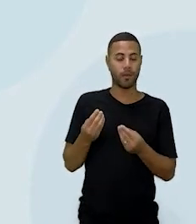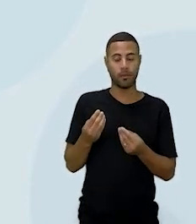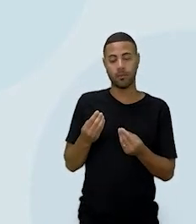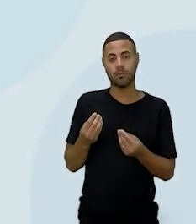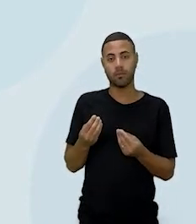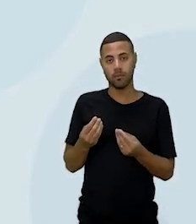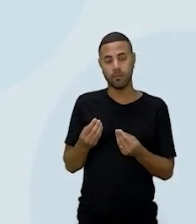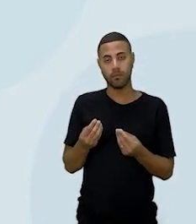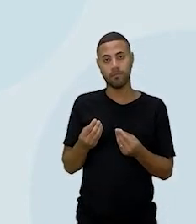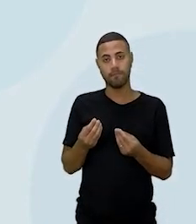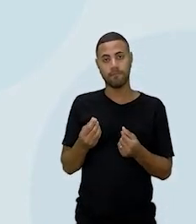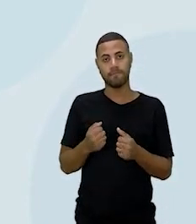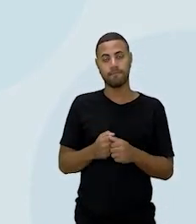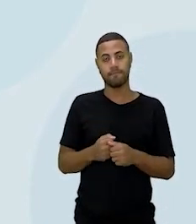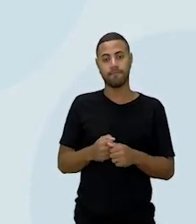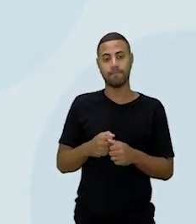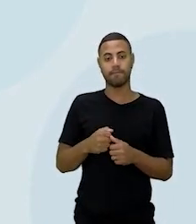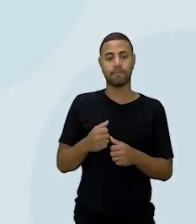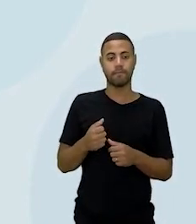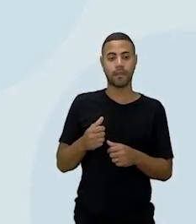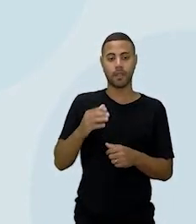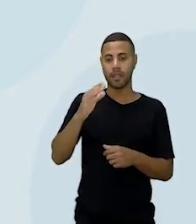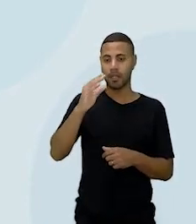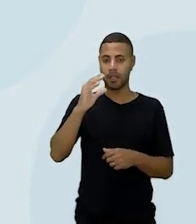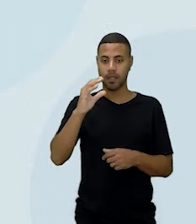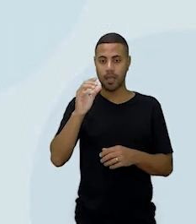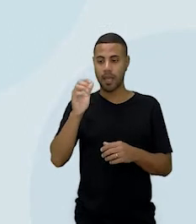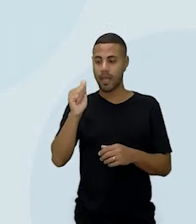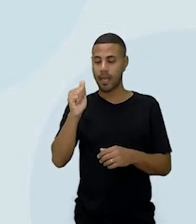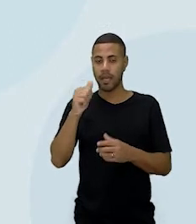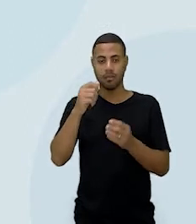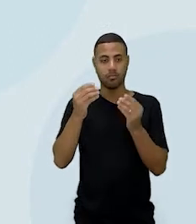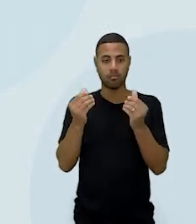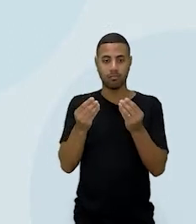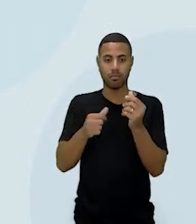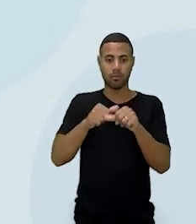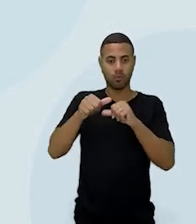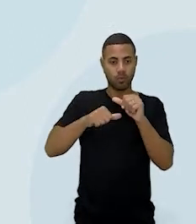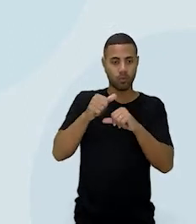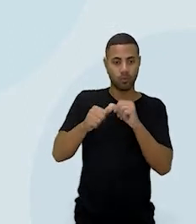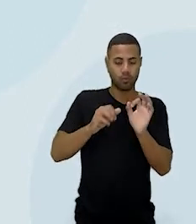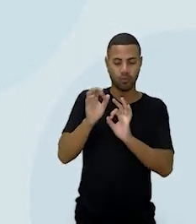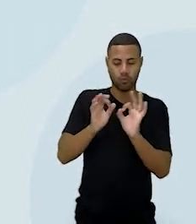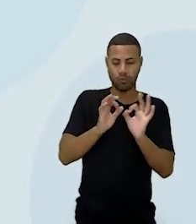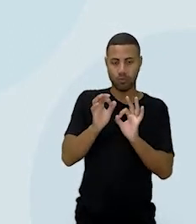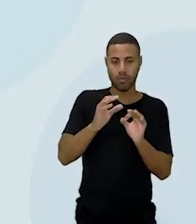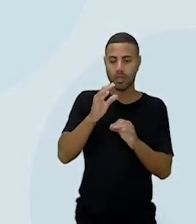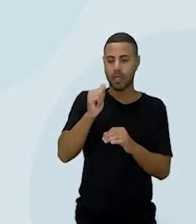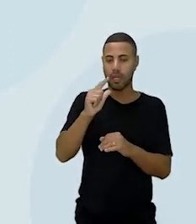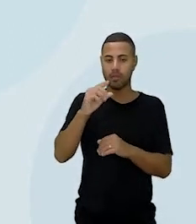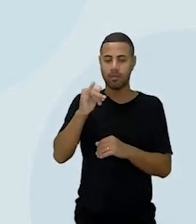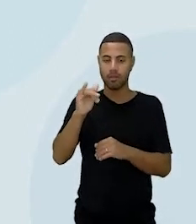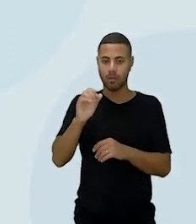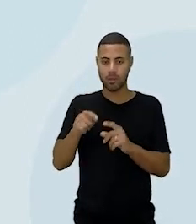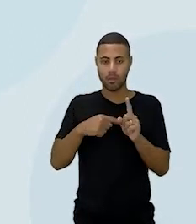então, uma partícula da cal lá, professor? Um átomo de cálcio e um átomo de oxigênio. Então, simples, né?